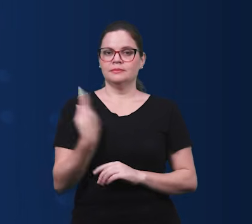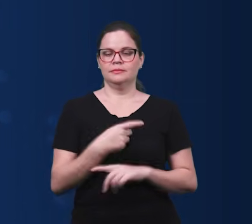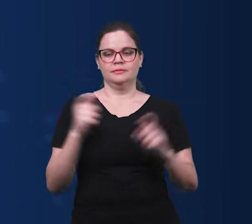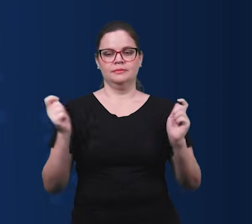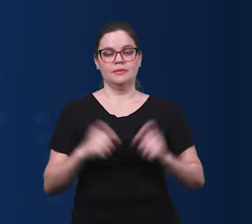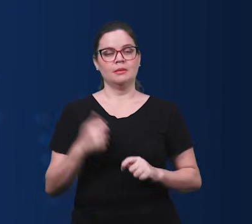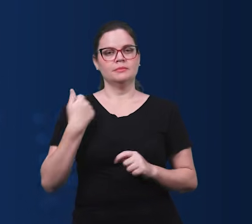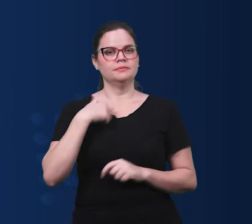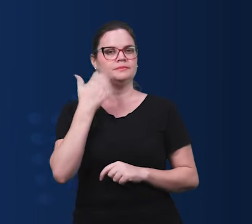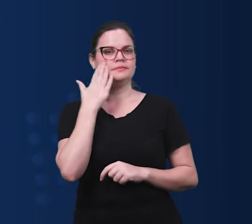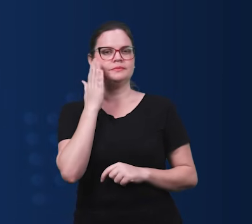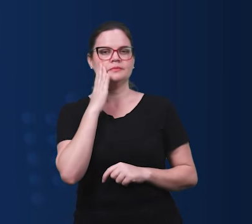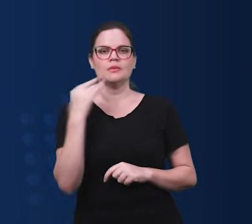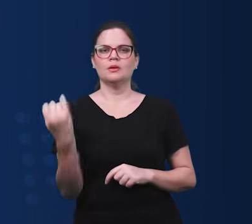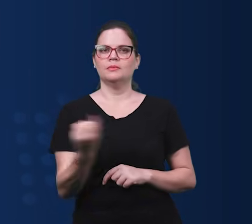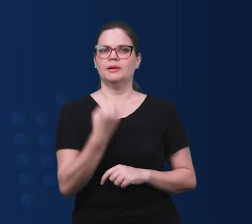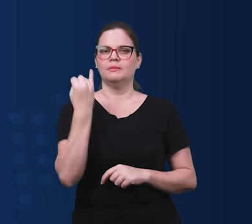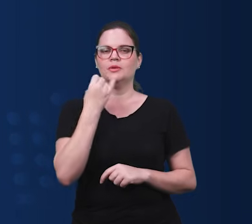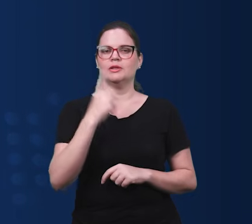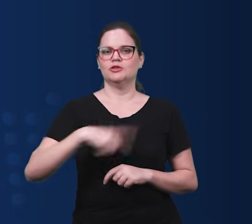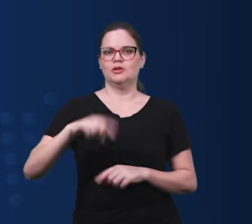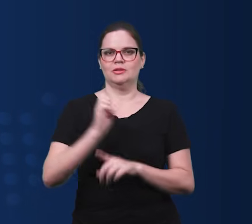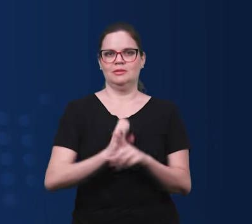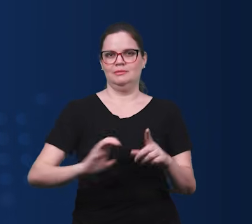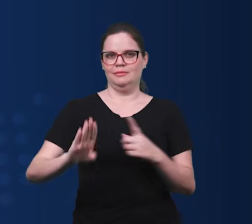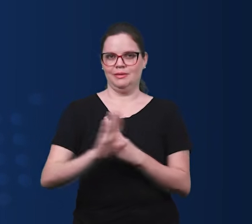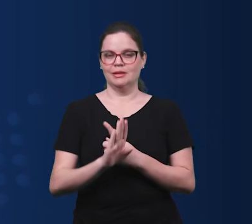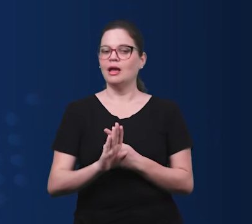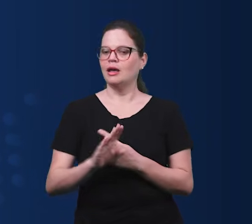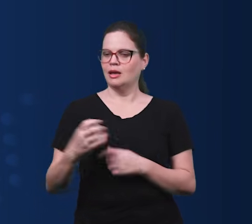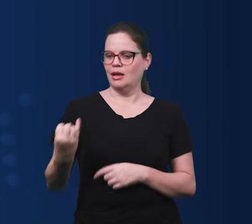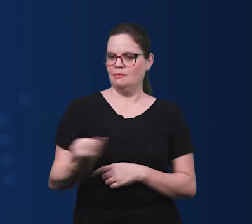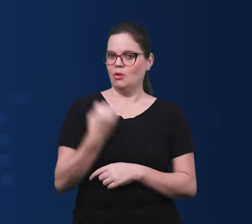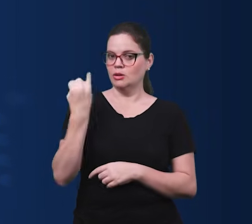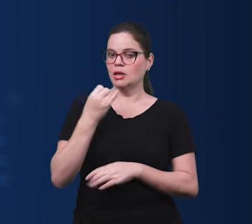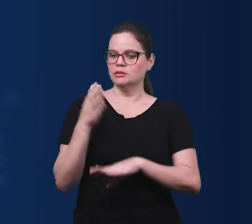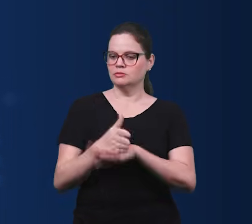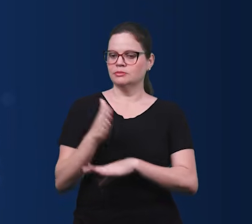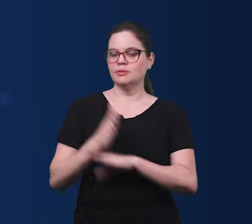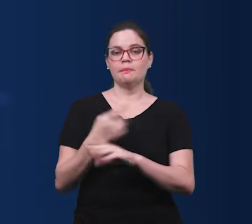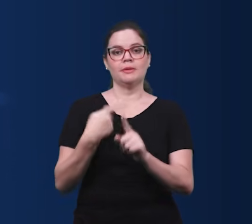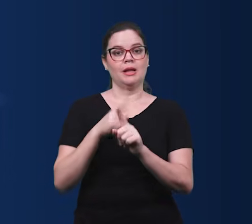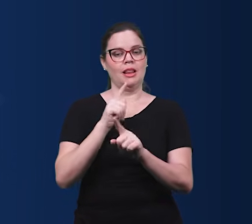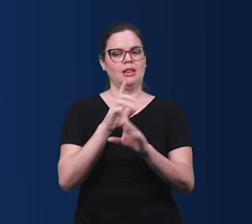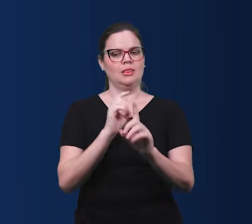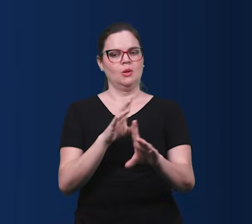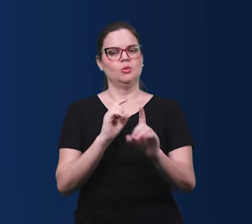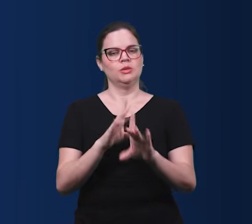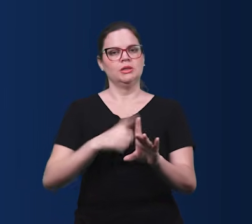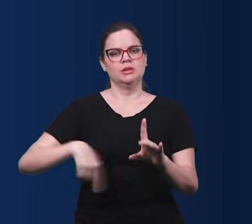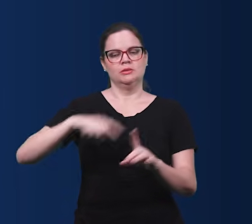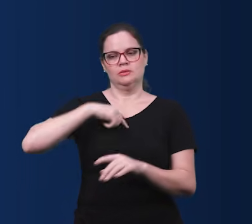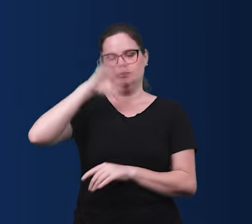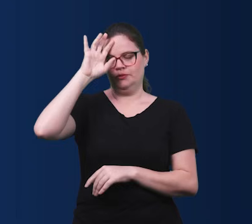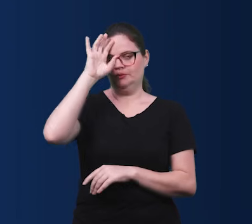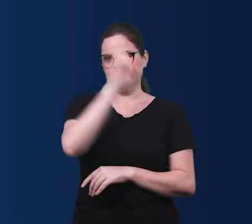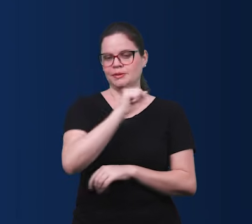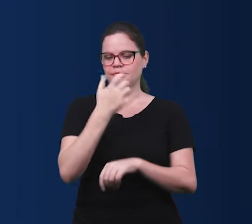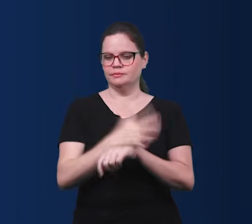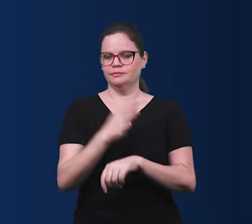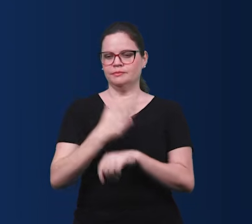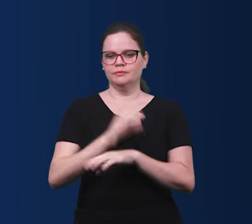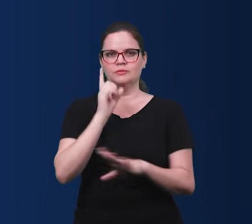o quanto é importante a nossa participação na Escola Bíblica Dominical, não é mesmo? Onde a doutrina é ensinada e aplicada na nossa